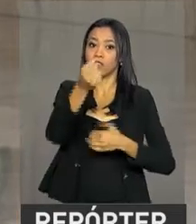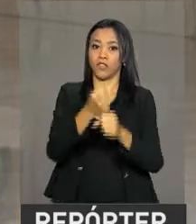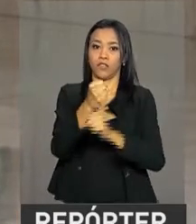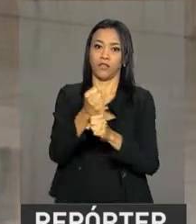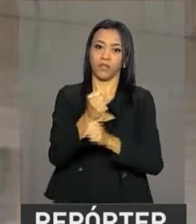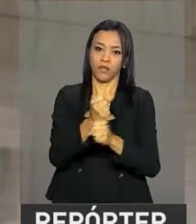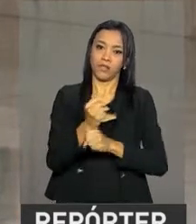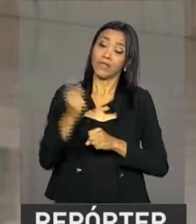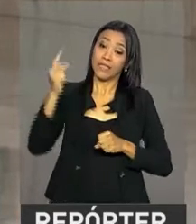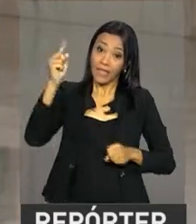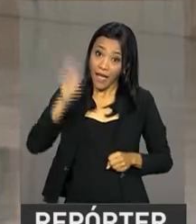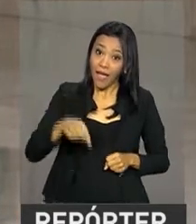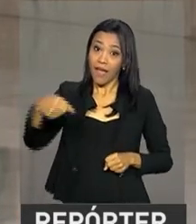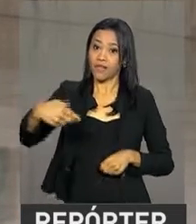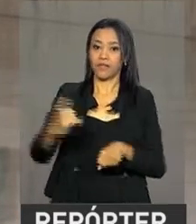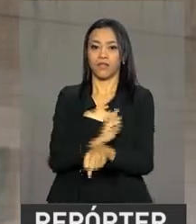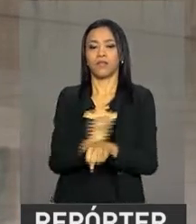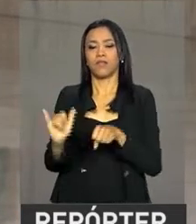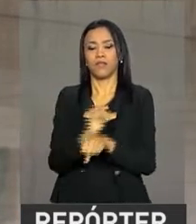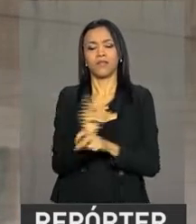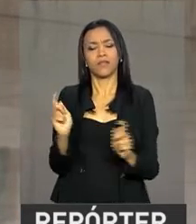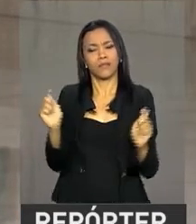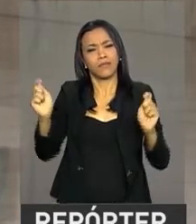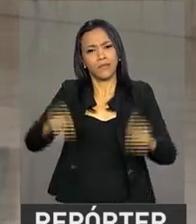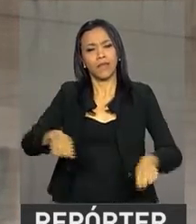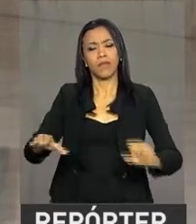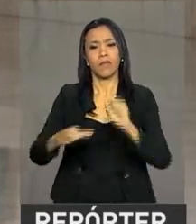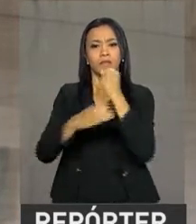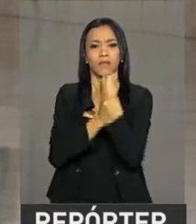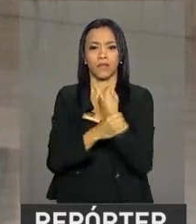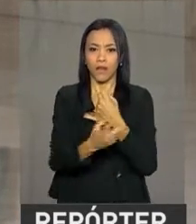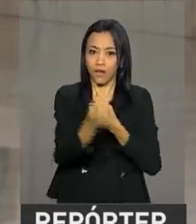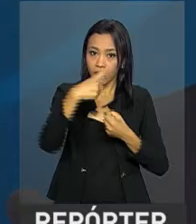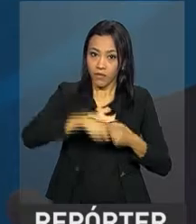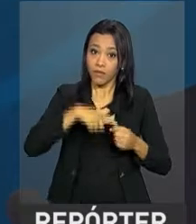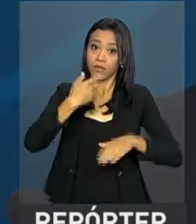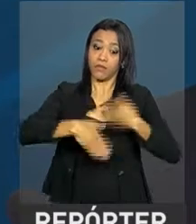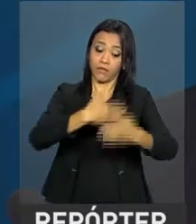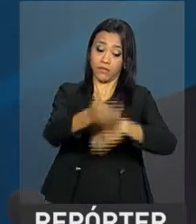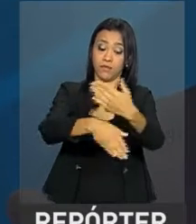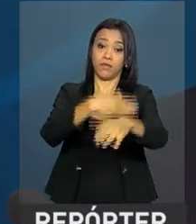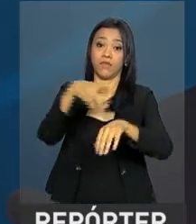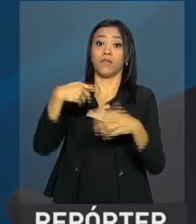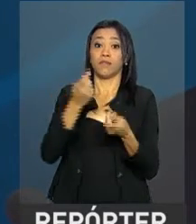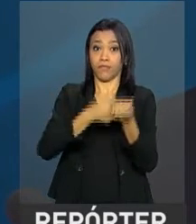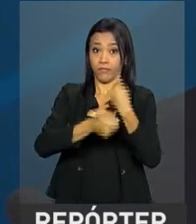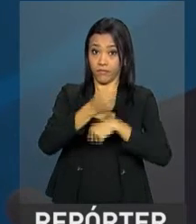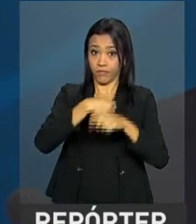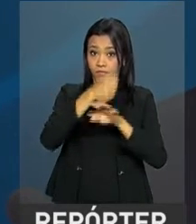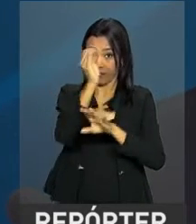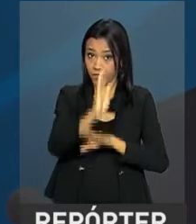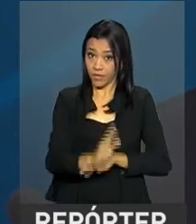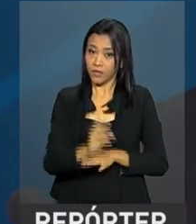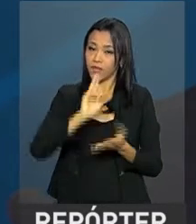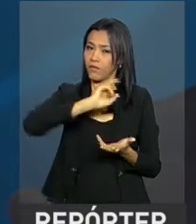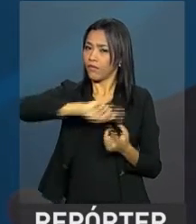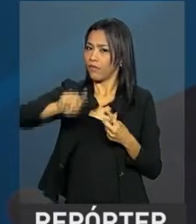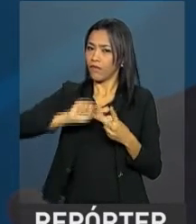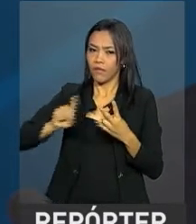seria uma das maneiras de garantir a retomada do crescimento no Brasil. São vários benefícios do teto de